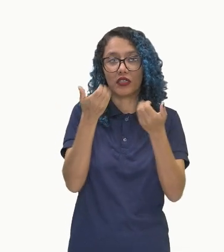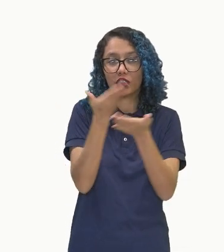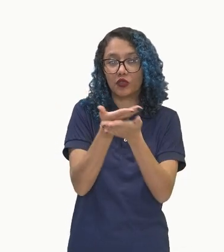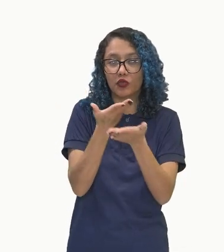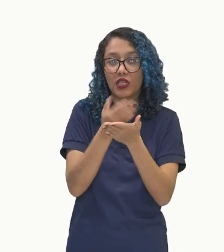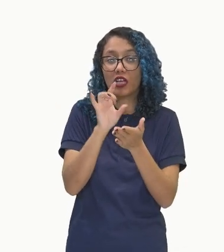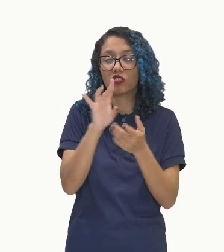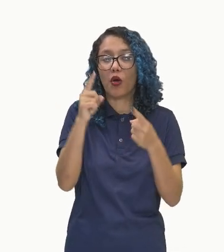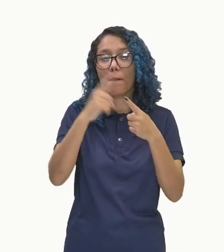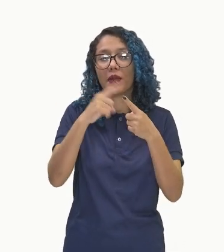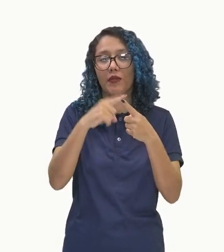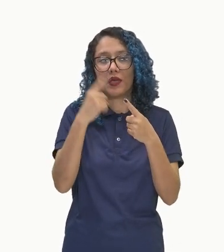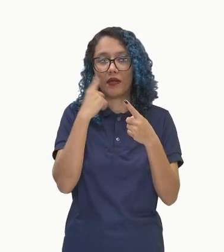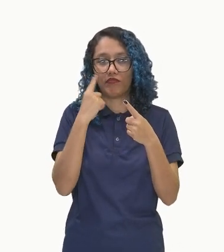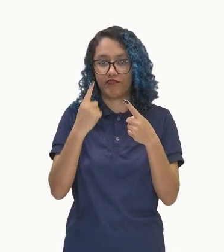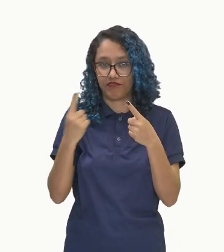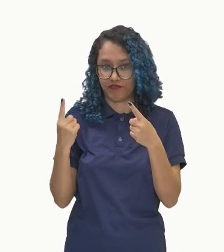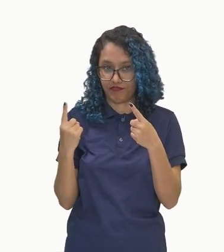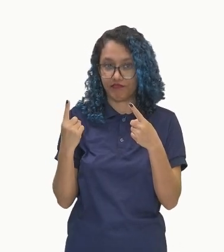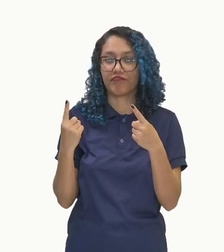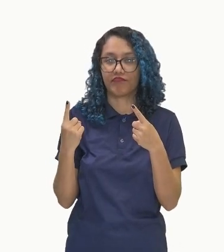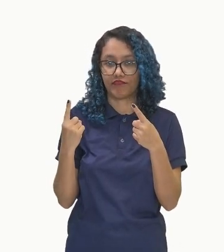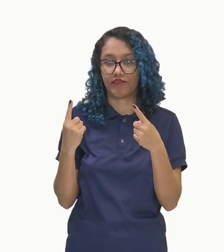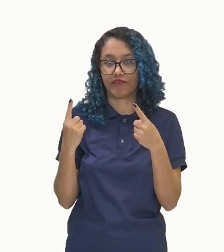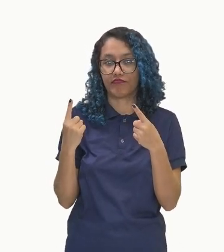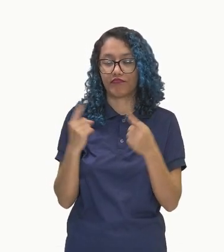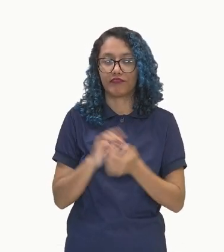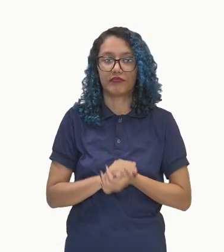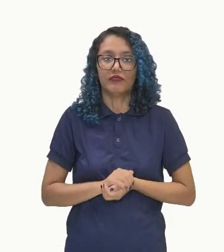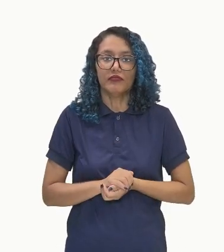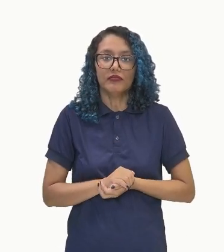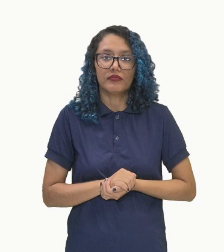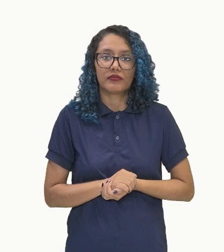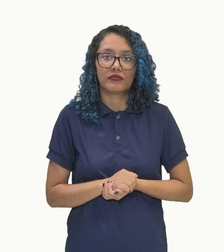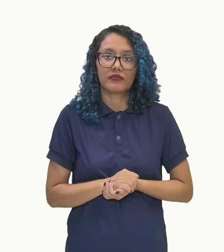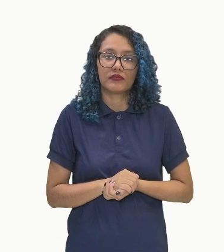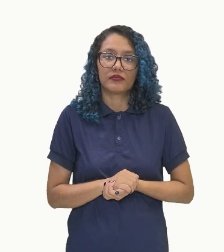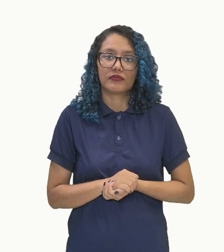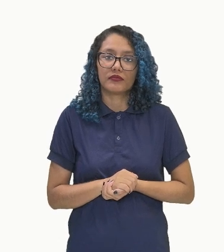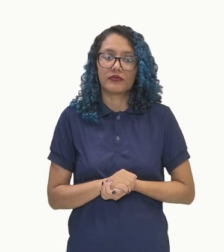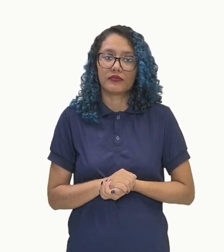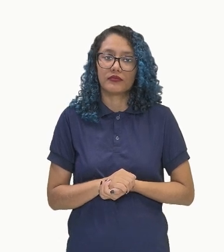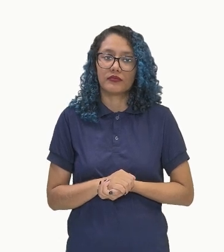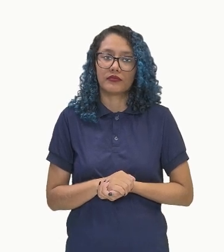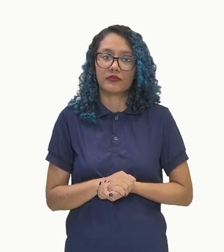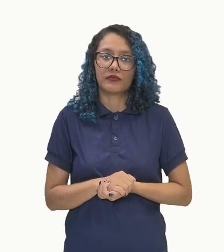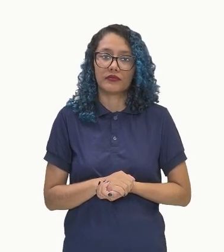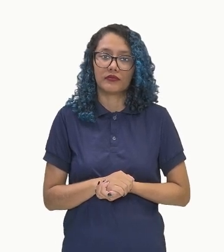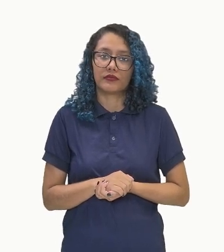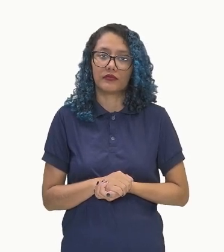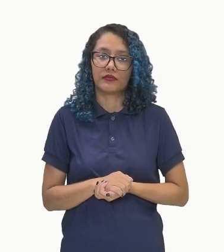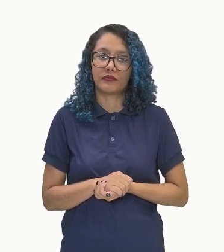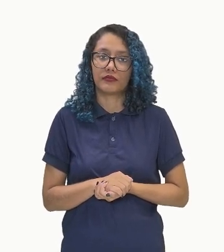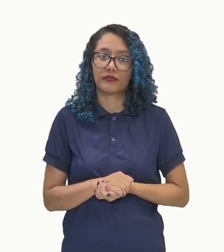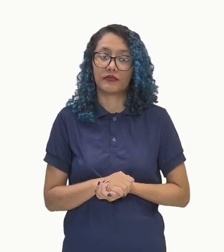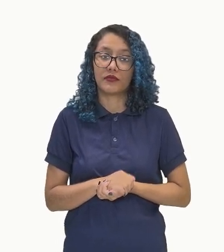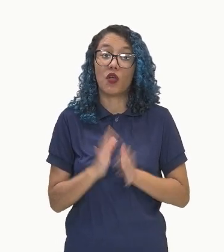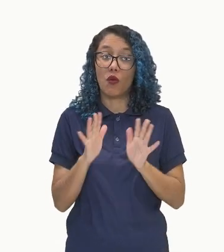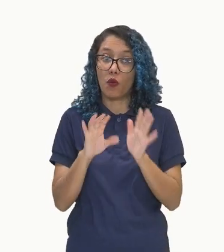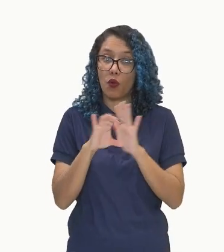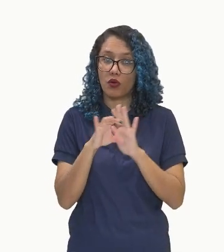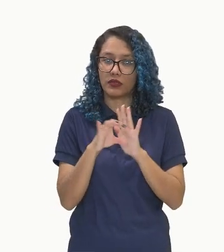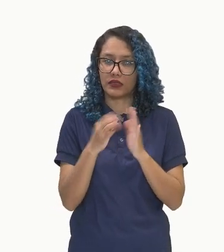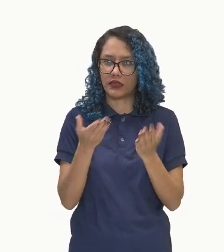Trouxe para você a potência. E o que é a potência? Para se calcular, fazer um cálculo